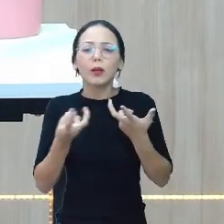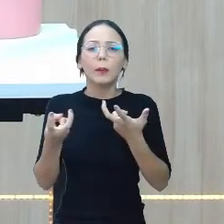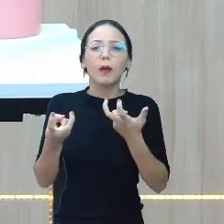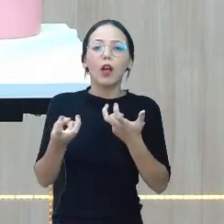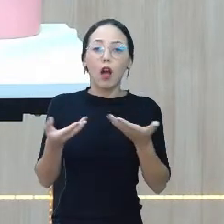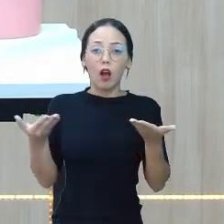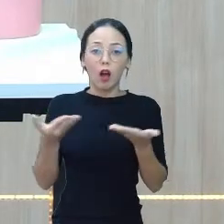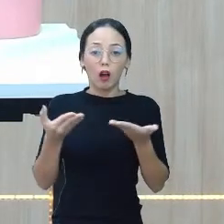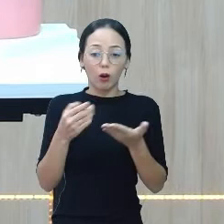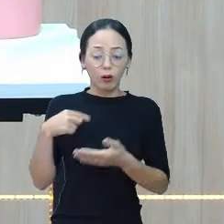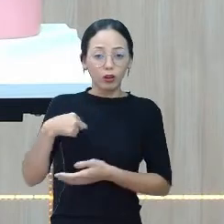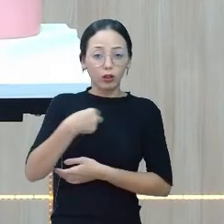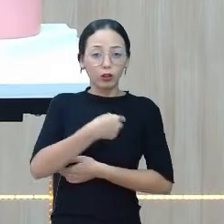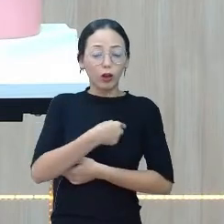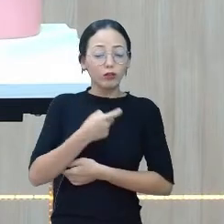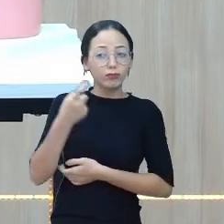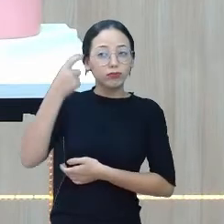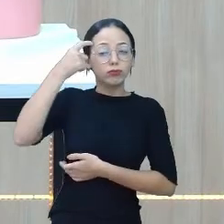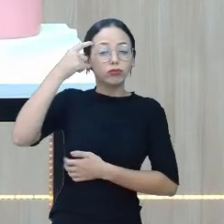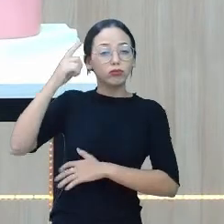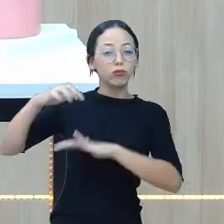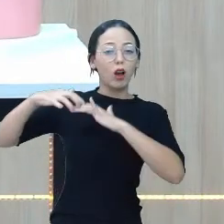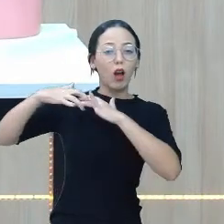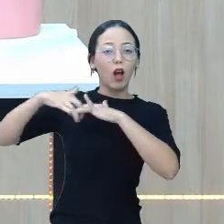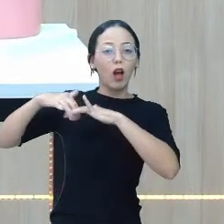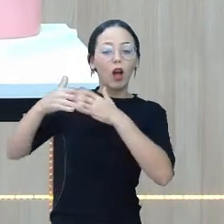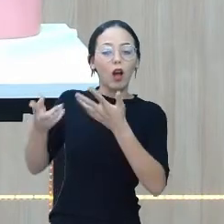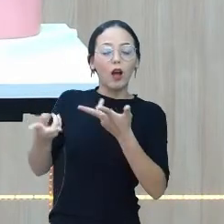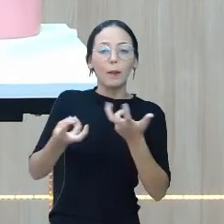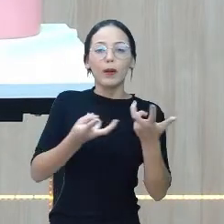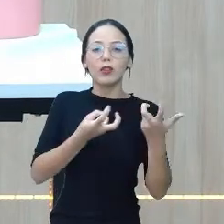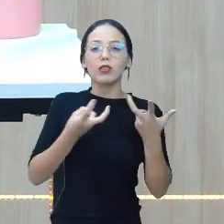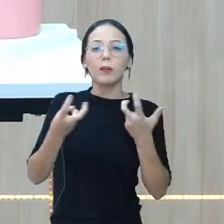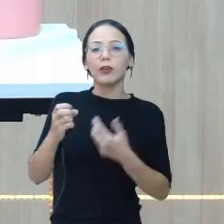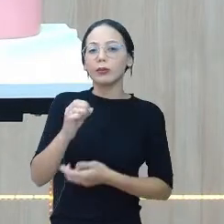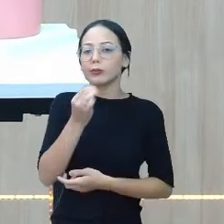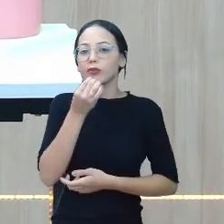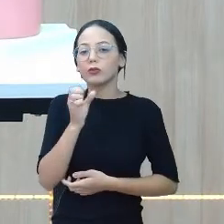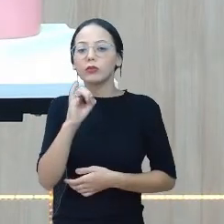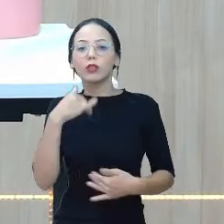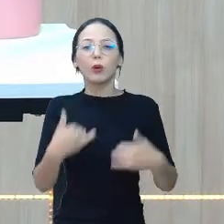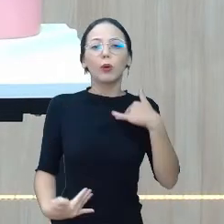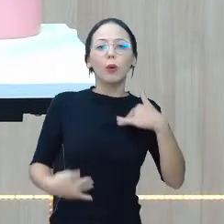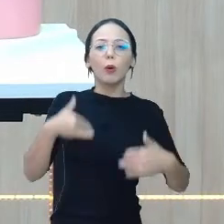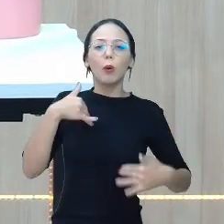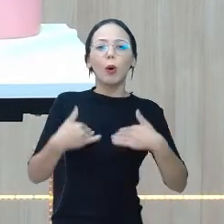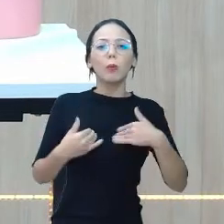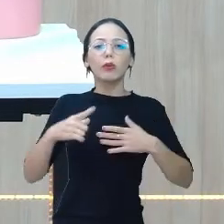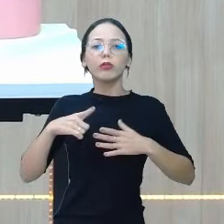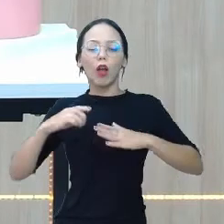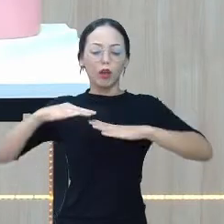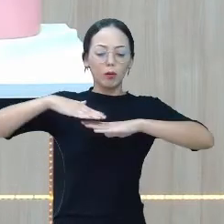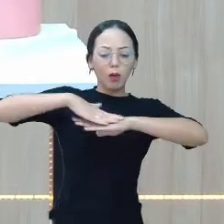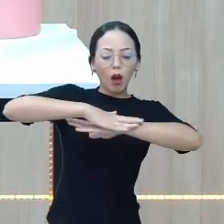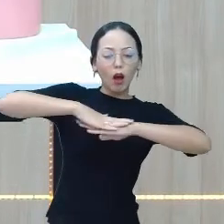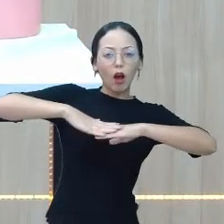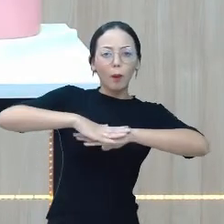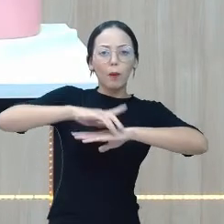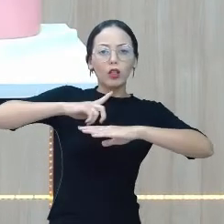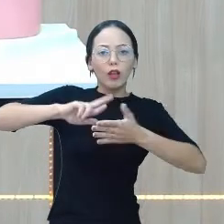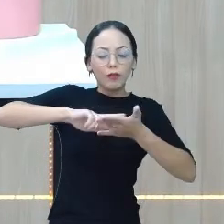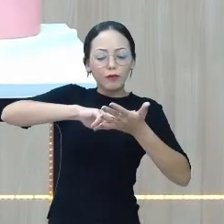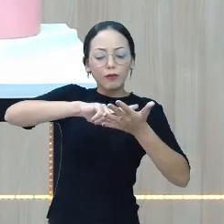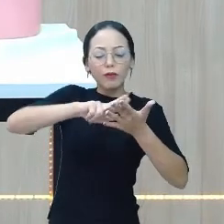gente vai parar um pouquinho agora para a gente perceber. Professora, se o nosso corpo é formado por tecido e existem vários tipos